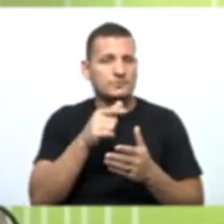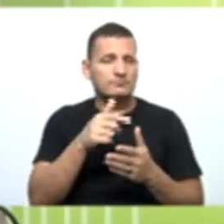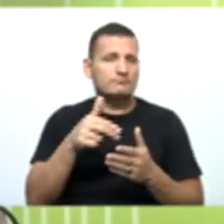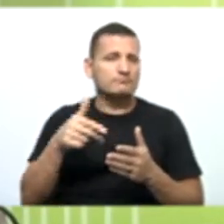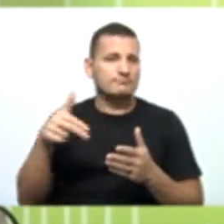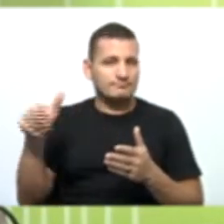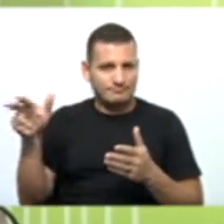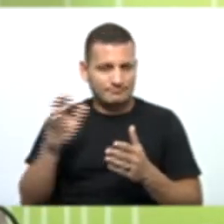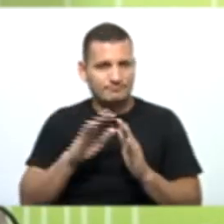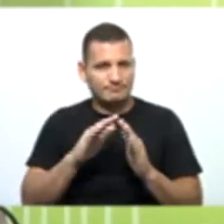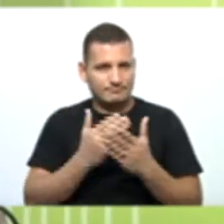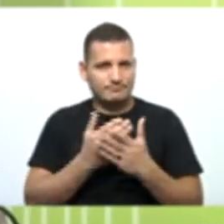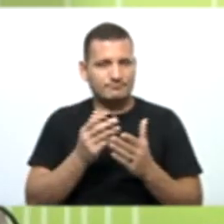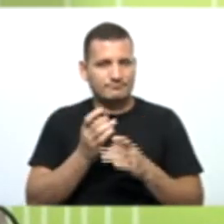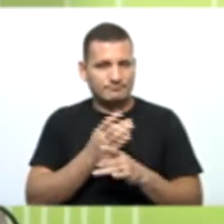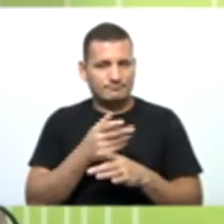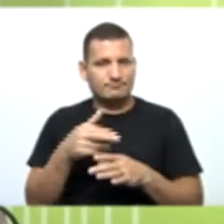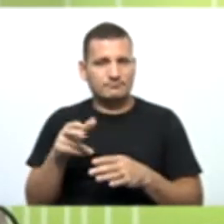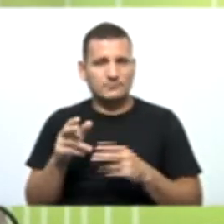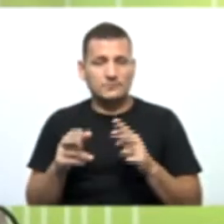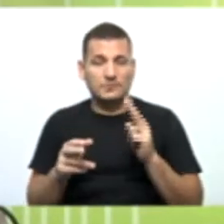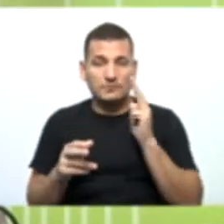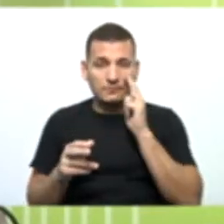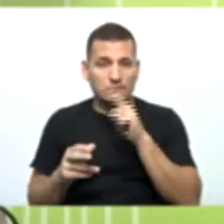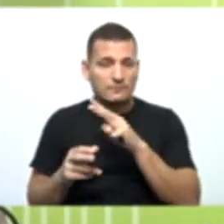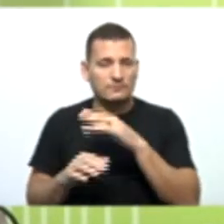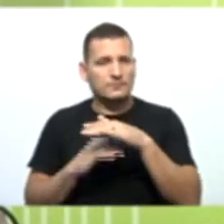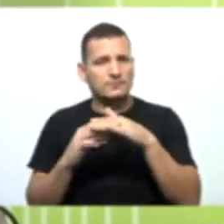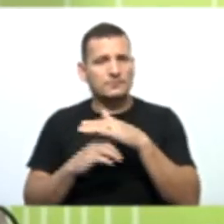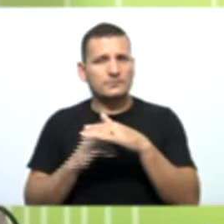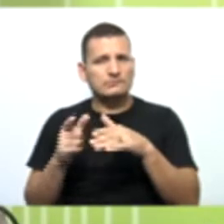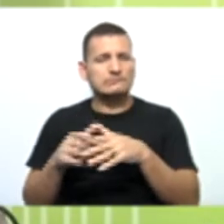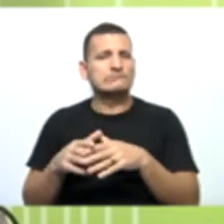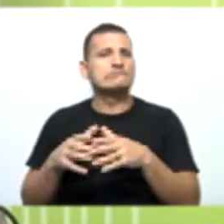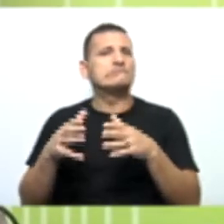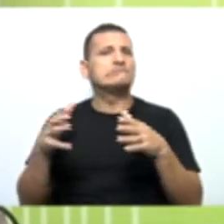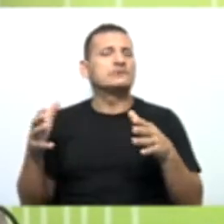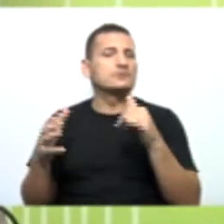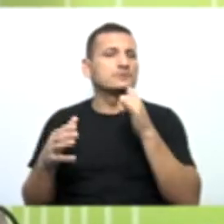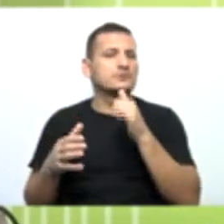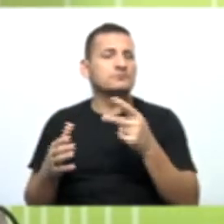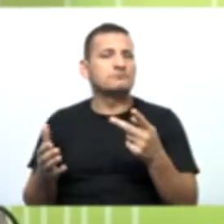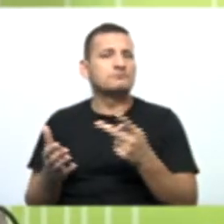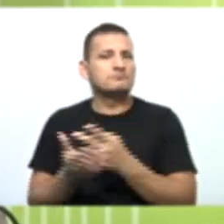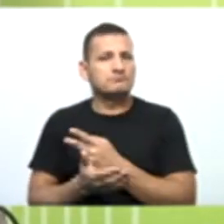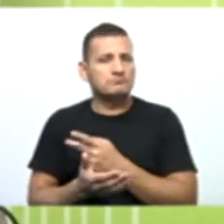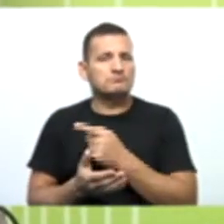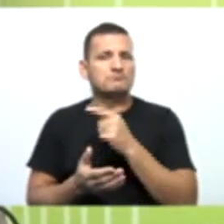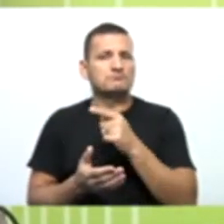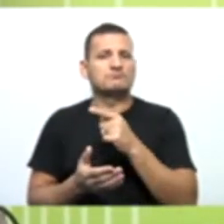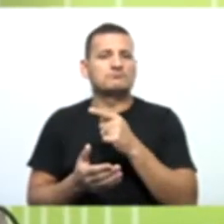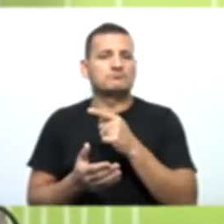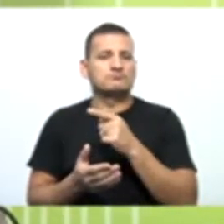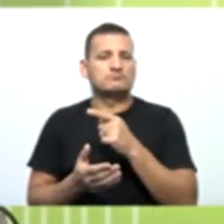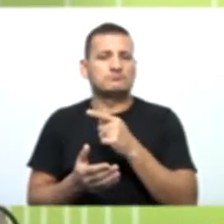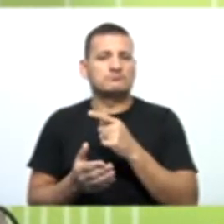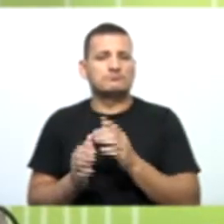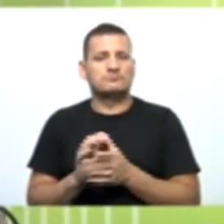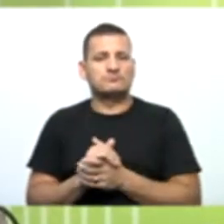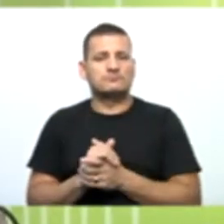poxa, essa empresa aqui ela é enorme. Se acontecesse aqui uma tragédia, destruísse